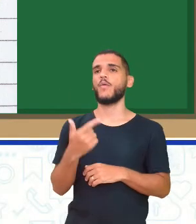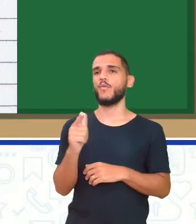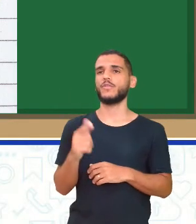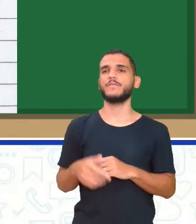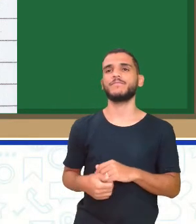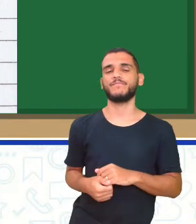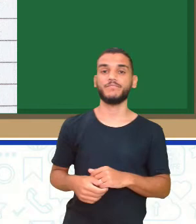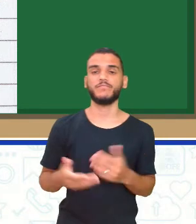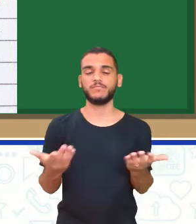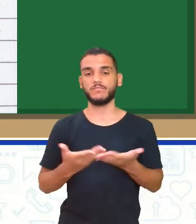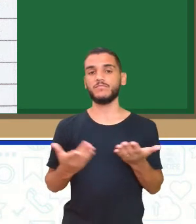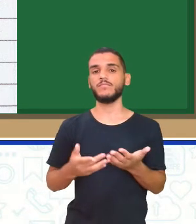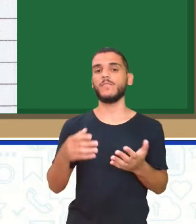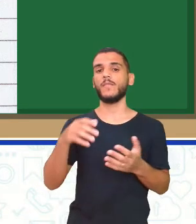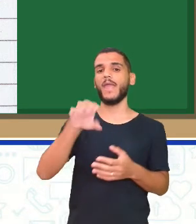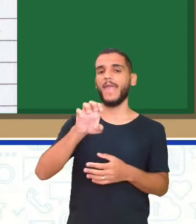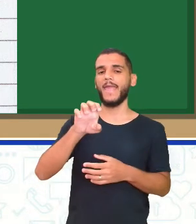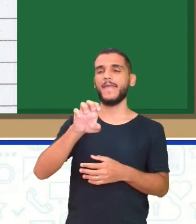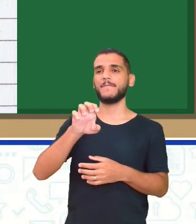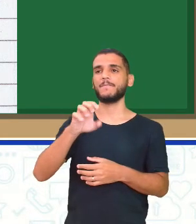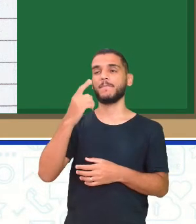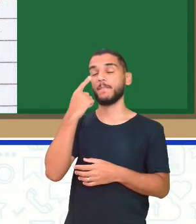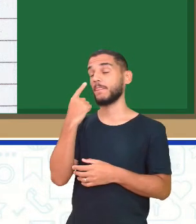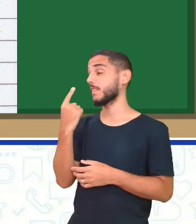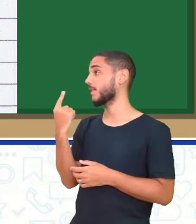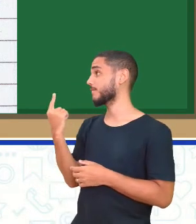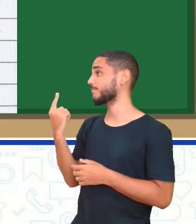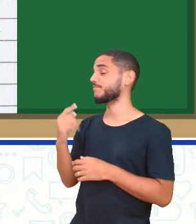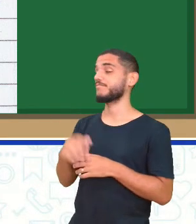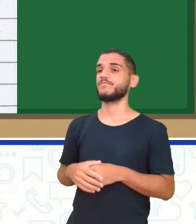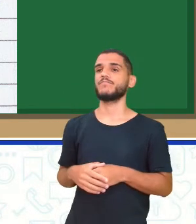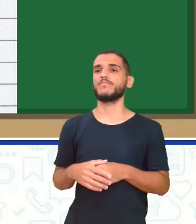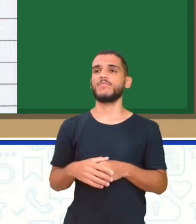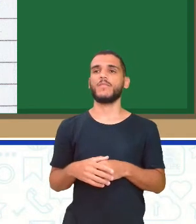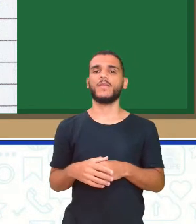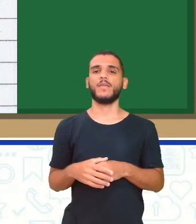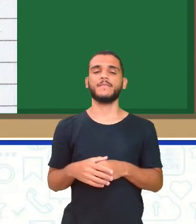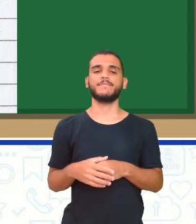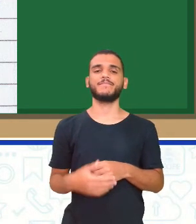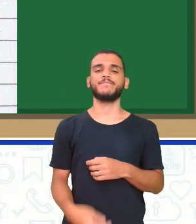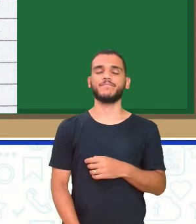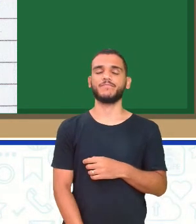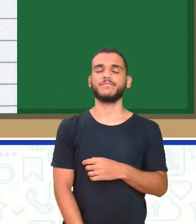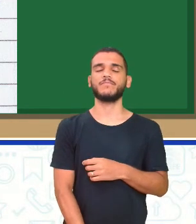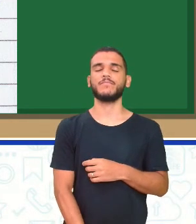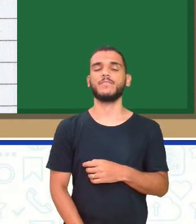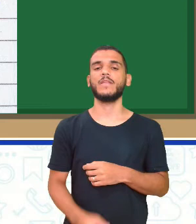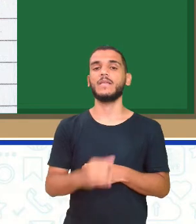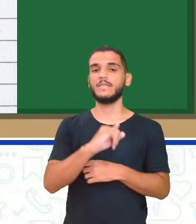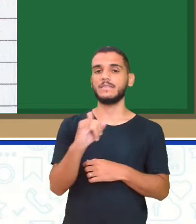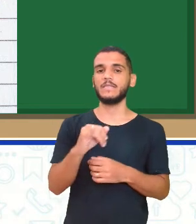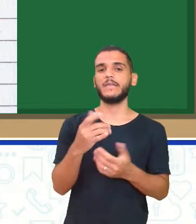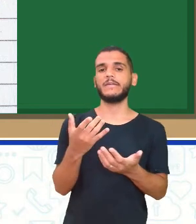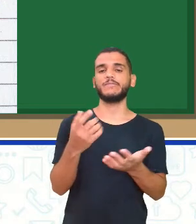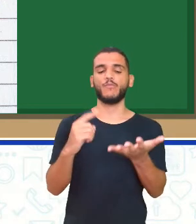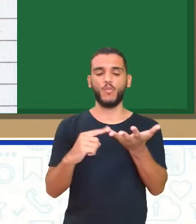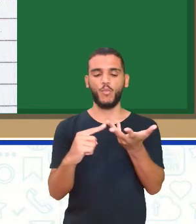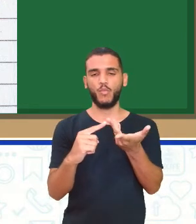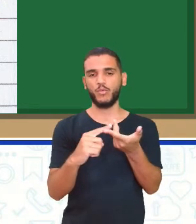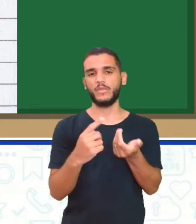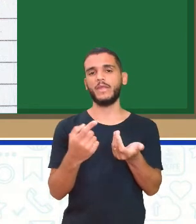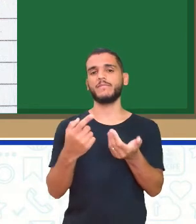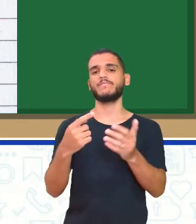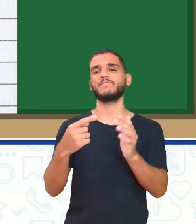O ponto é, gente, eu estou no menos 4. Se vocês contarem aí os tracinhos do